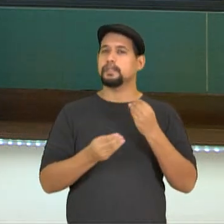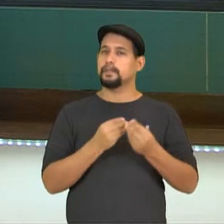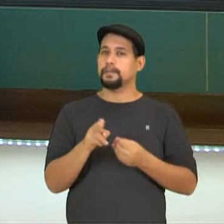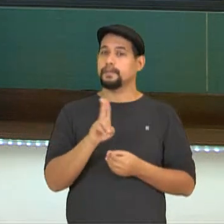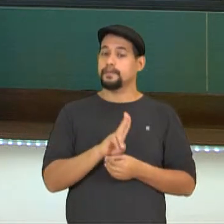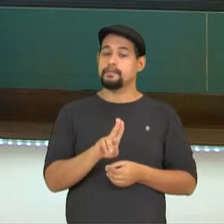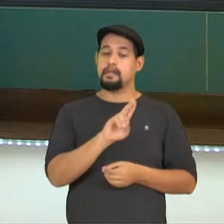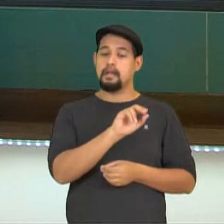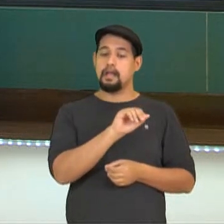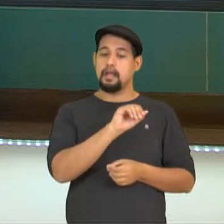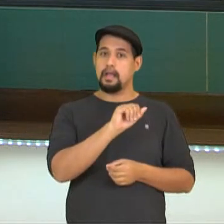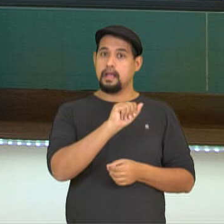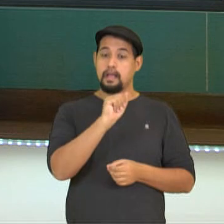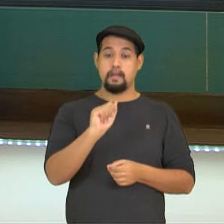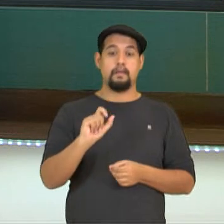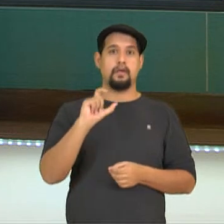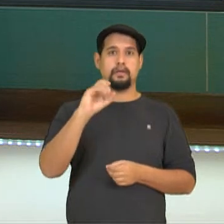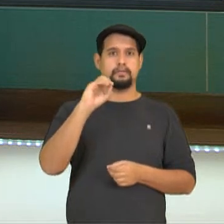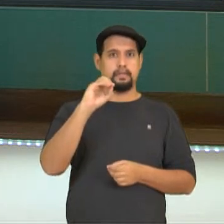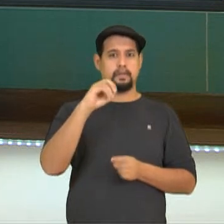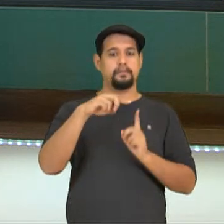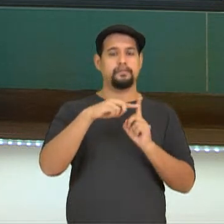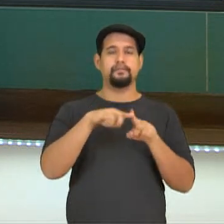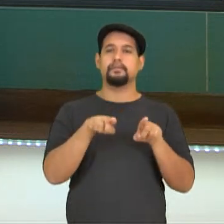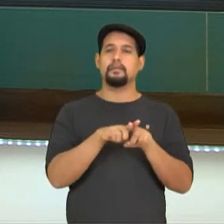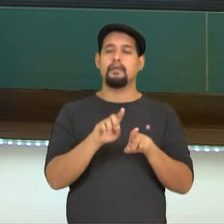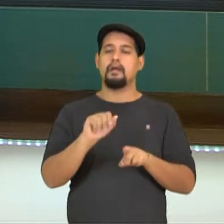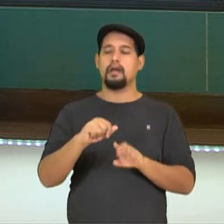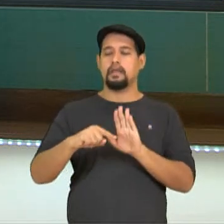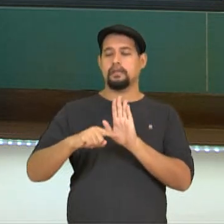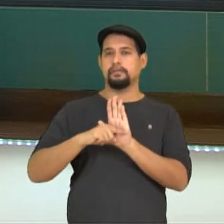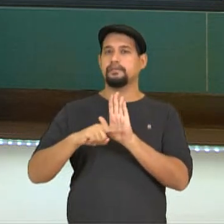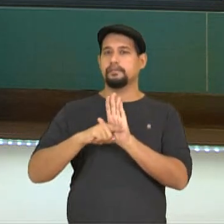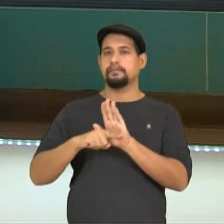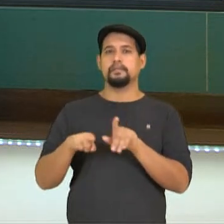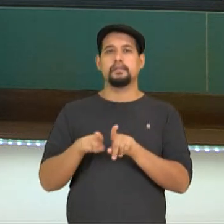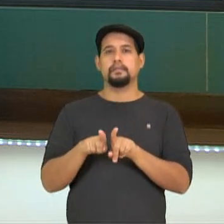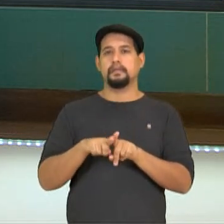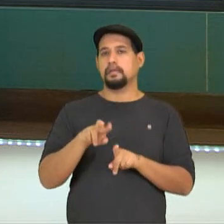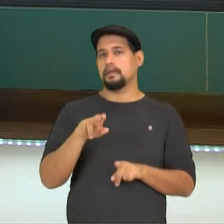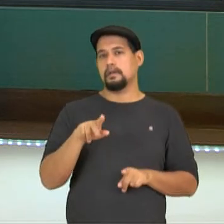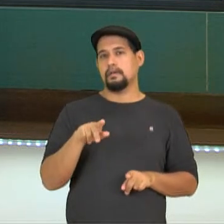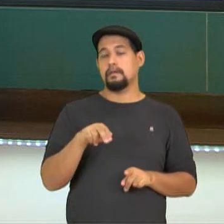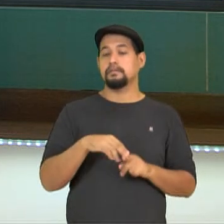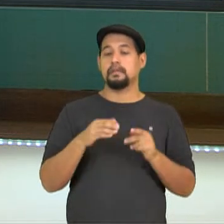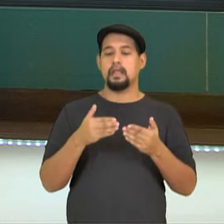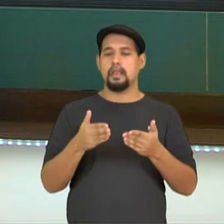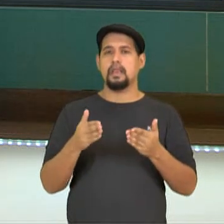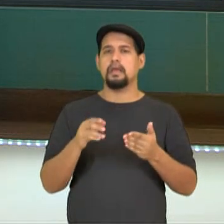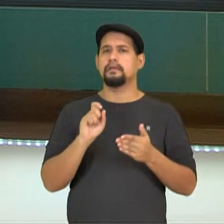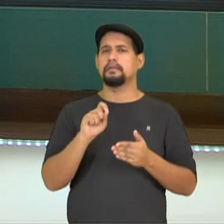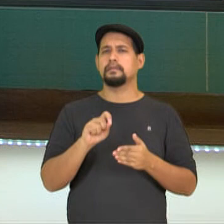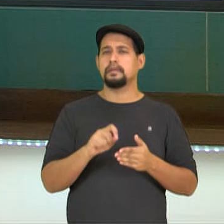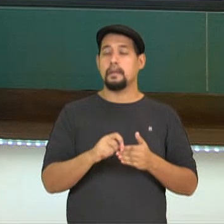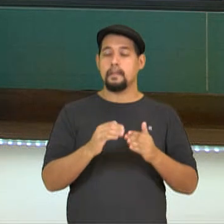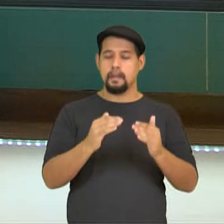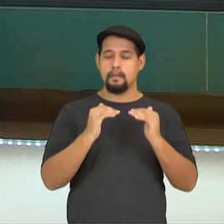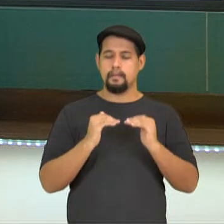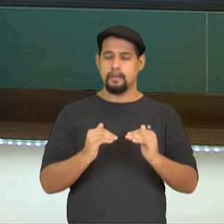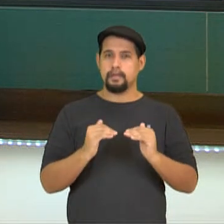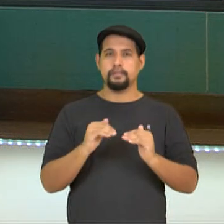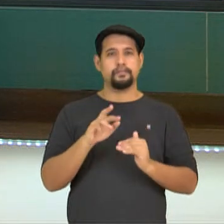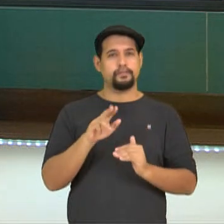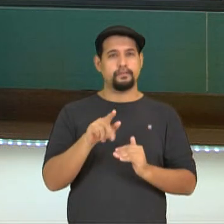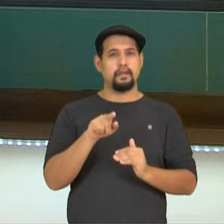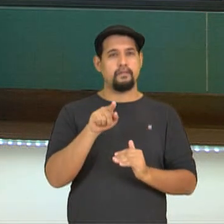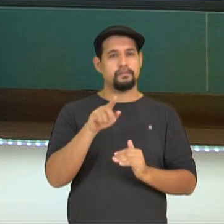A é maior do que zero, quando ele é positivo, e quando A é negativo é menor do que zero, né? No caso da parábola ser aberta para baixo, né? Conforme